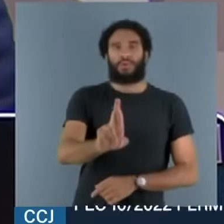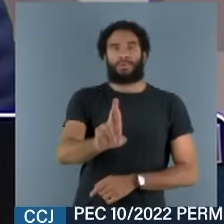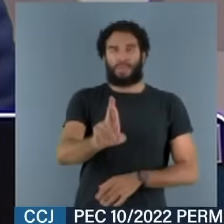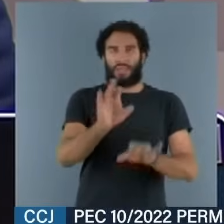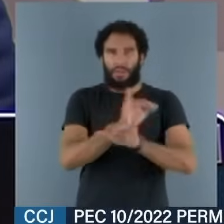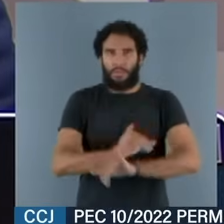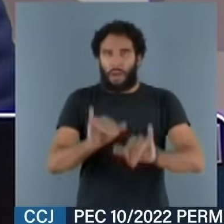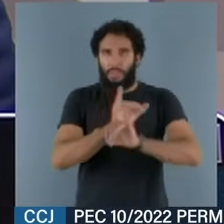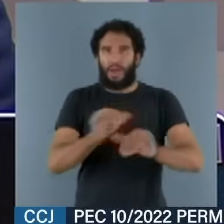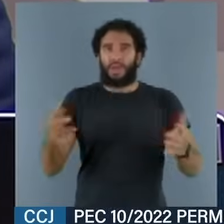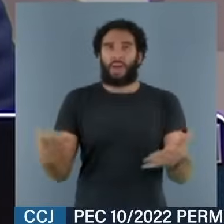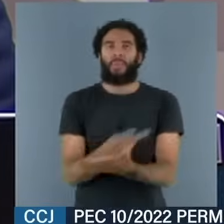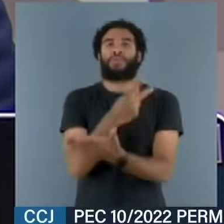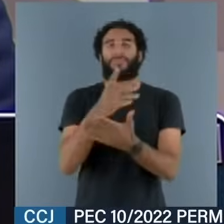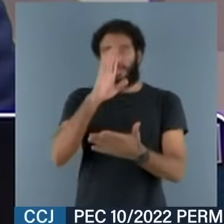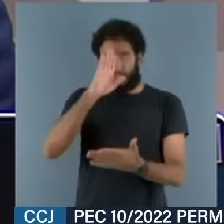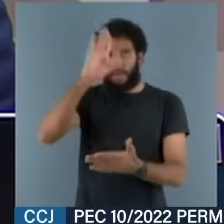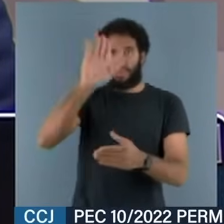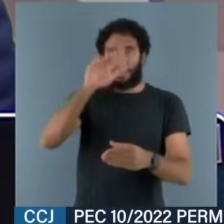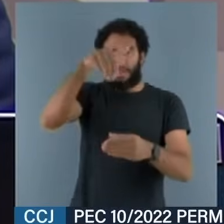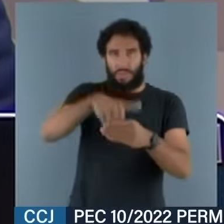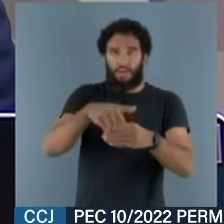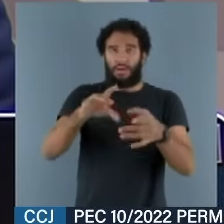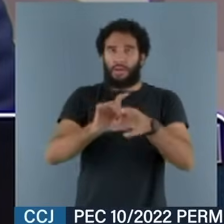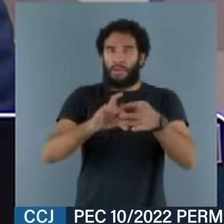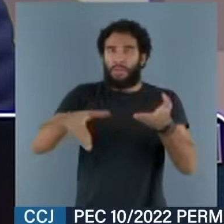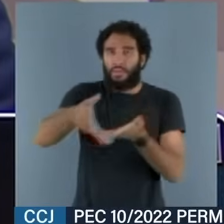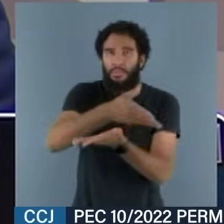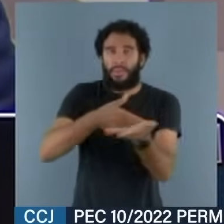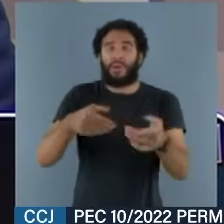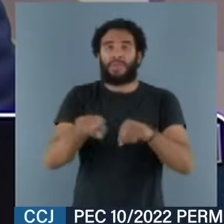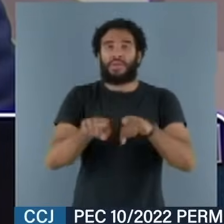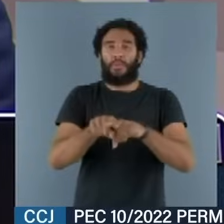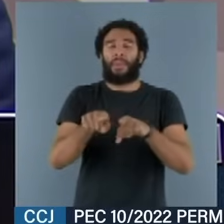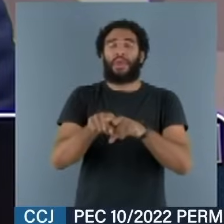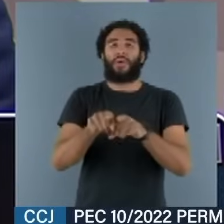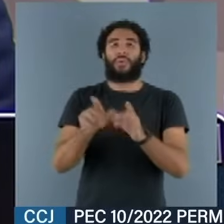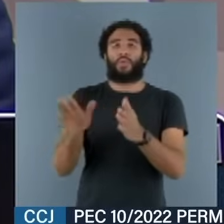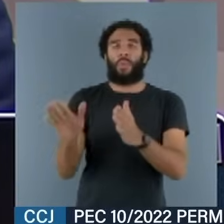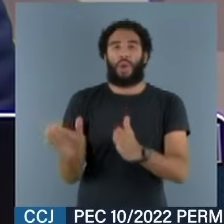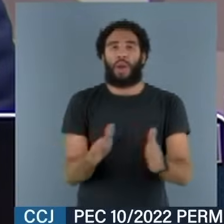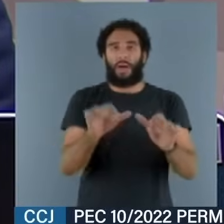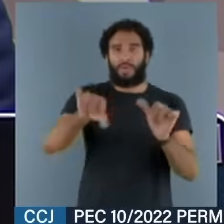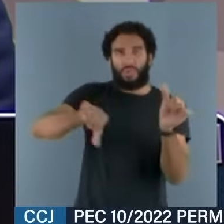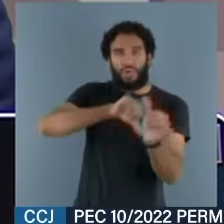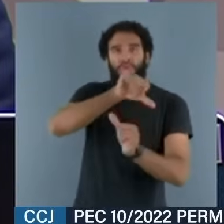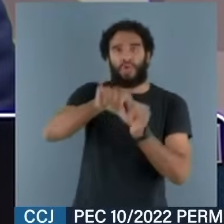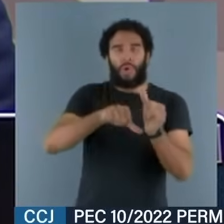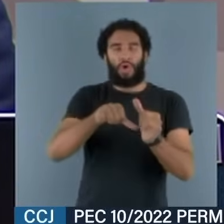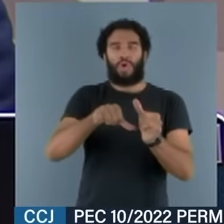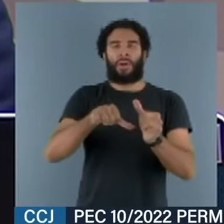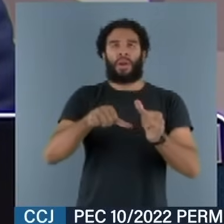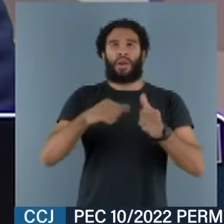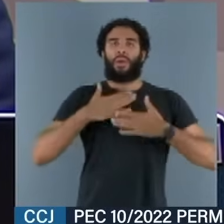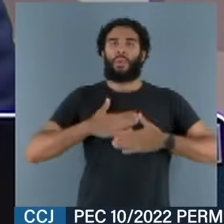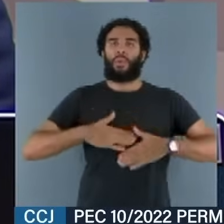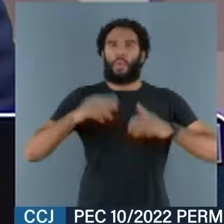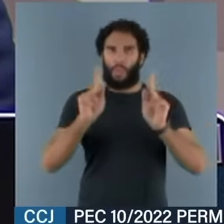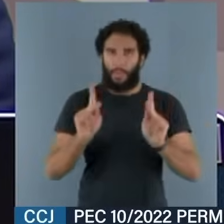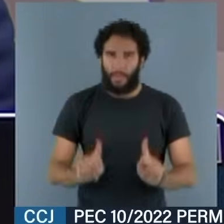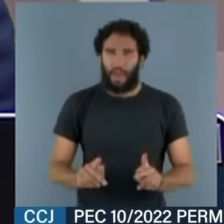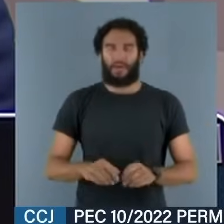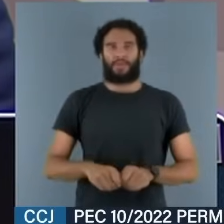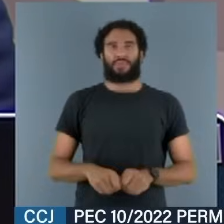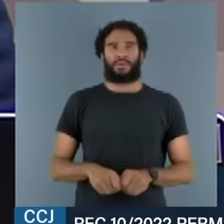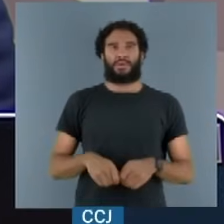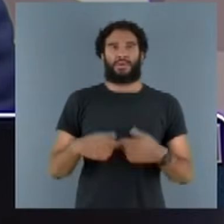nas urnas, a ordem e, sobretudo, a democracia, com uma transição pacífica até a posse presidencial. Por ter sido adotado por